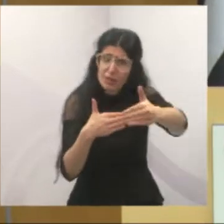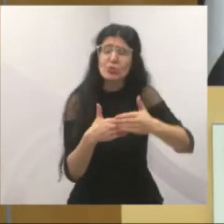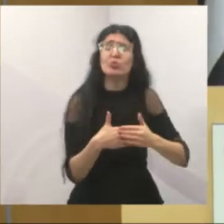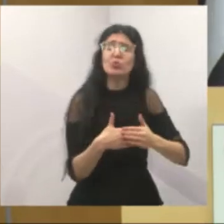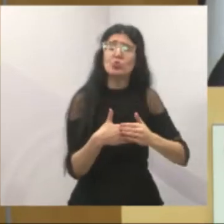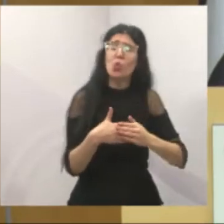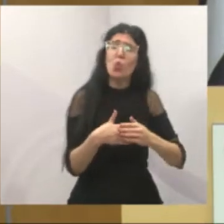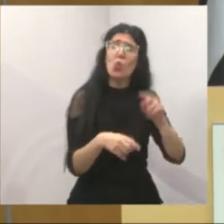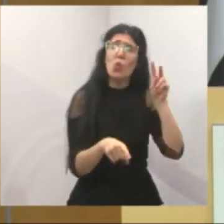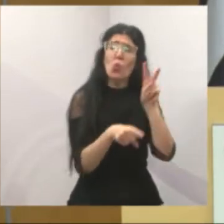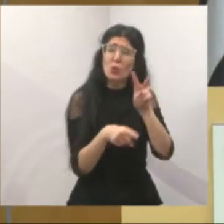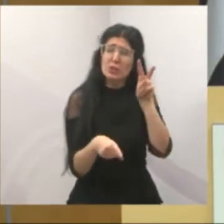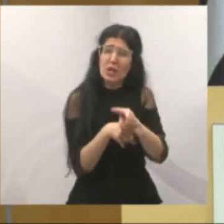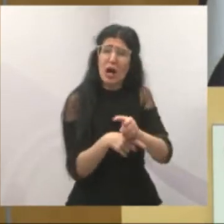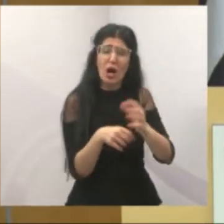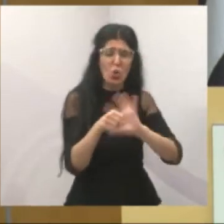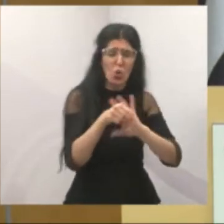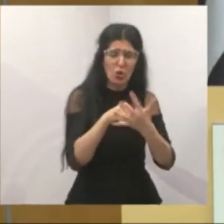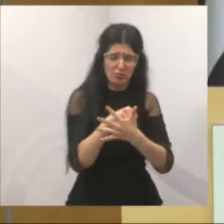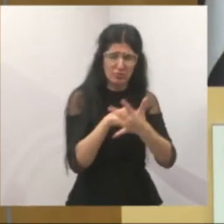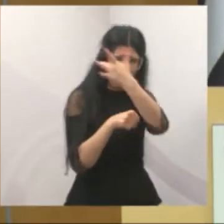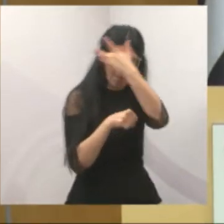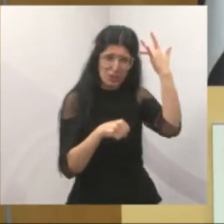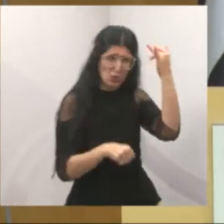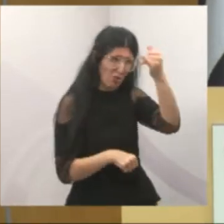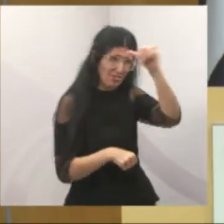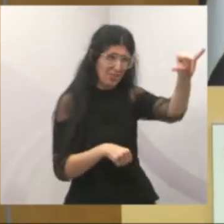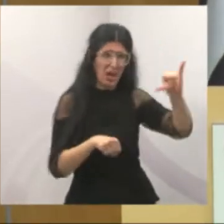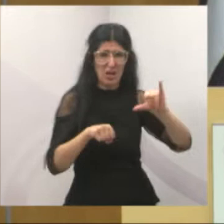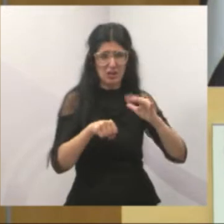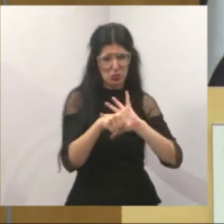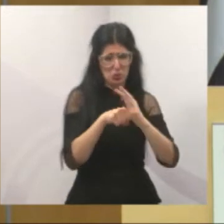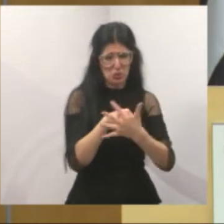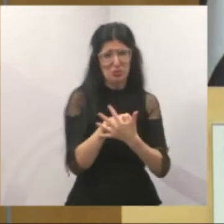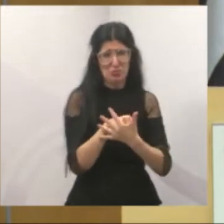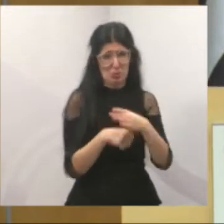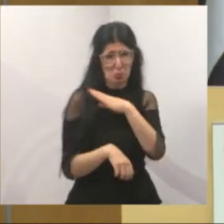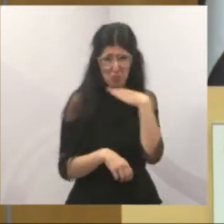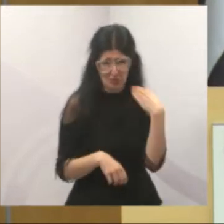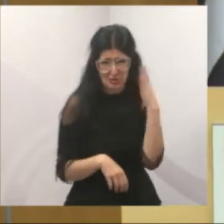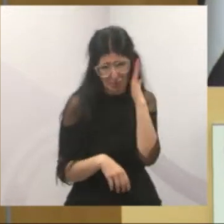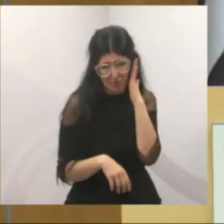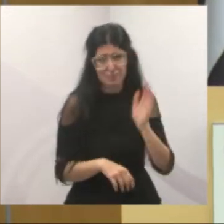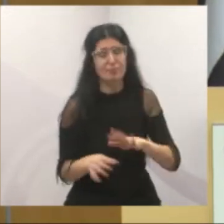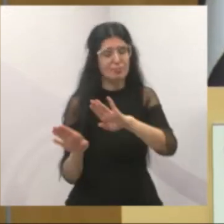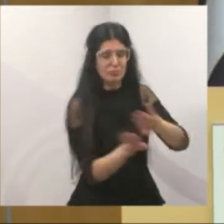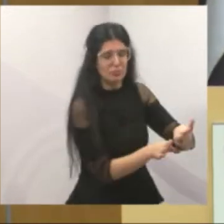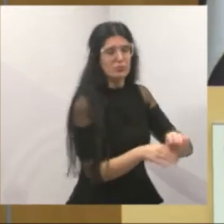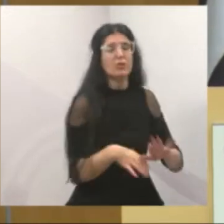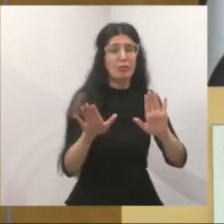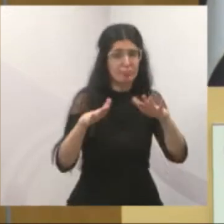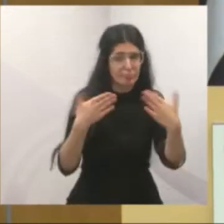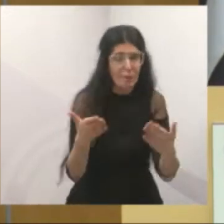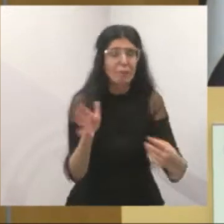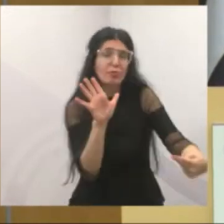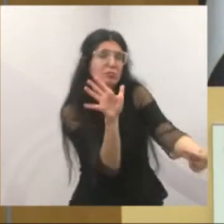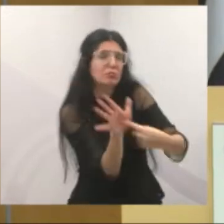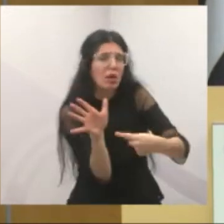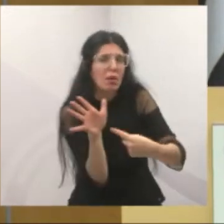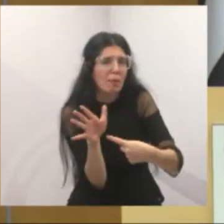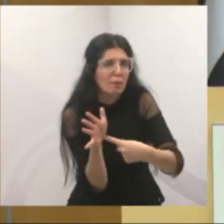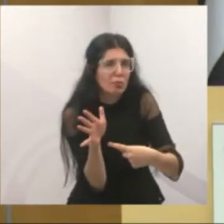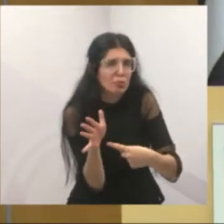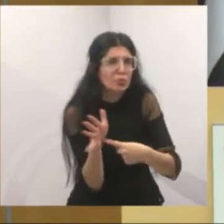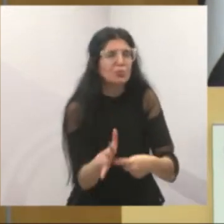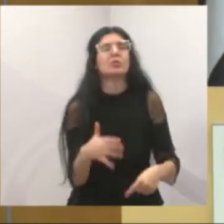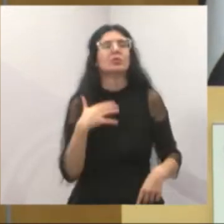cidade. Bom, perceba o seguinte, que frente à denúncia que